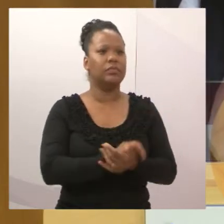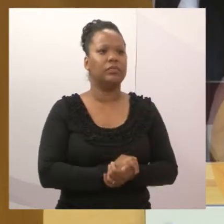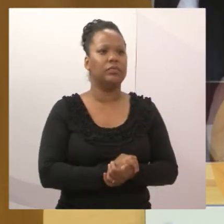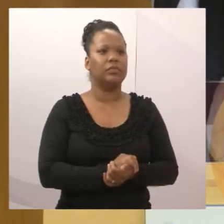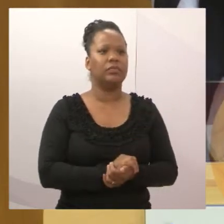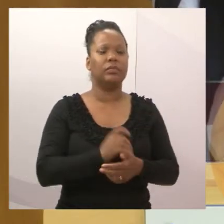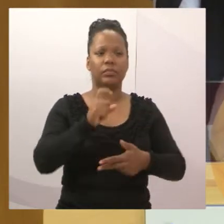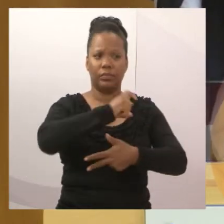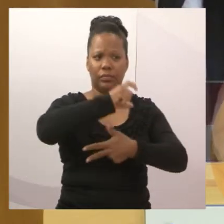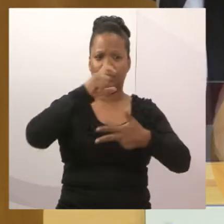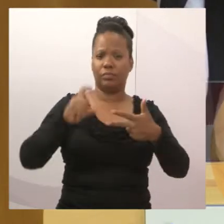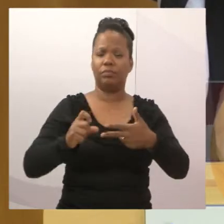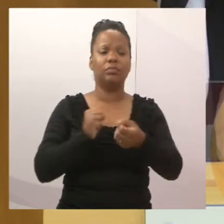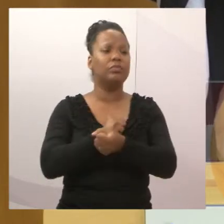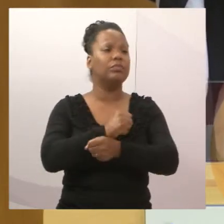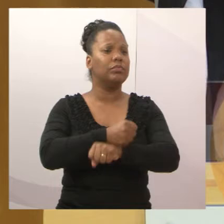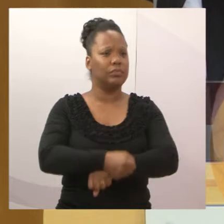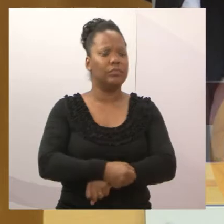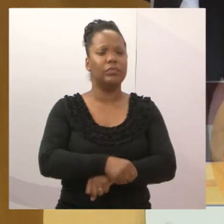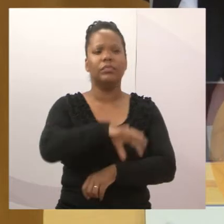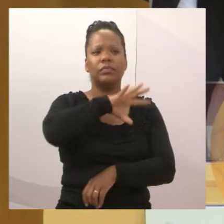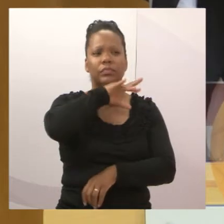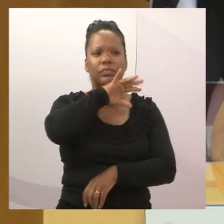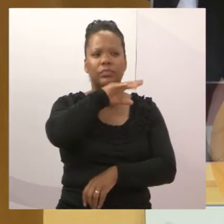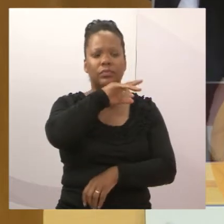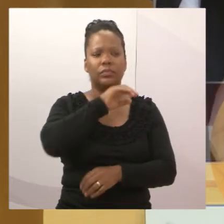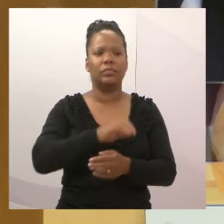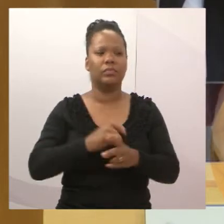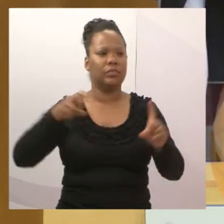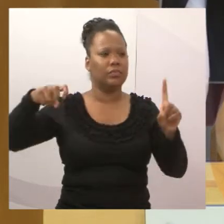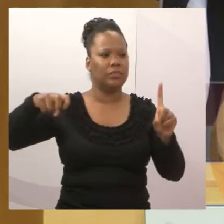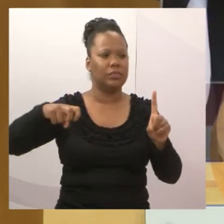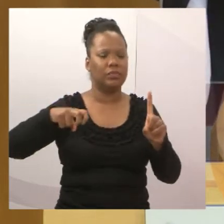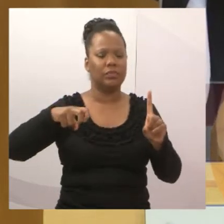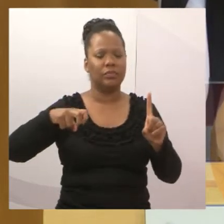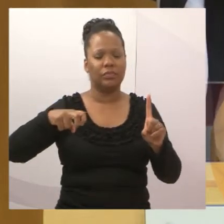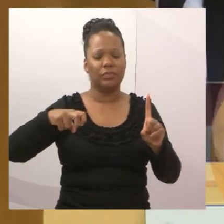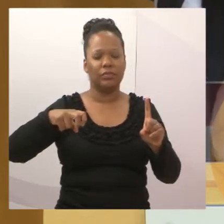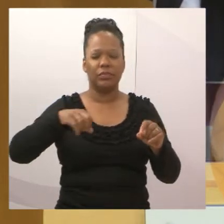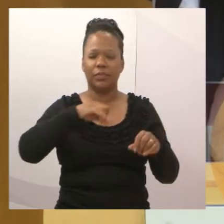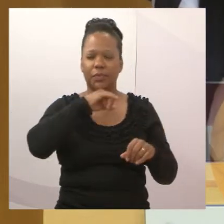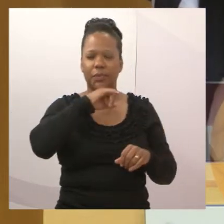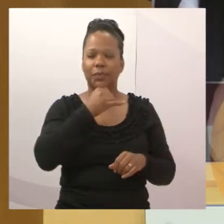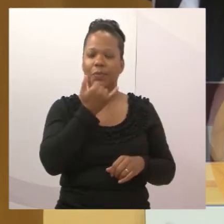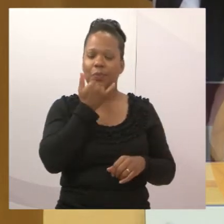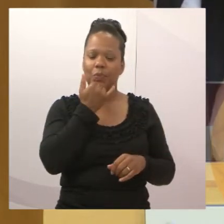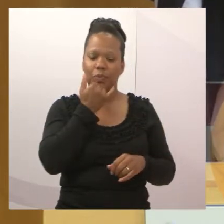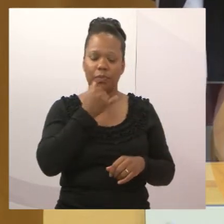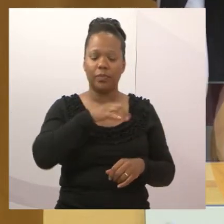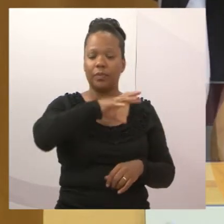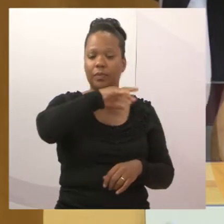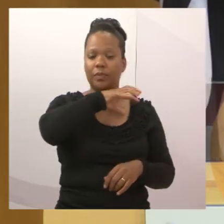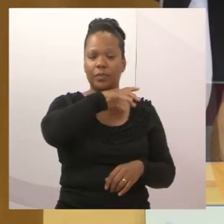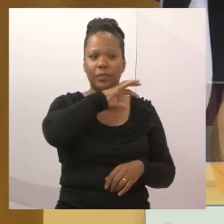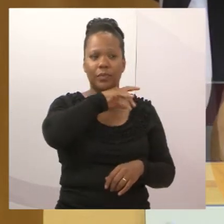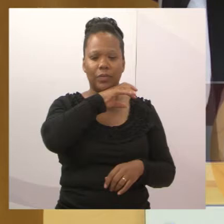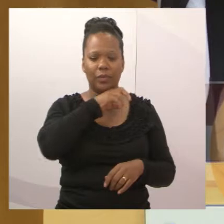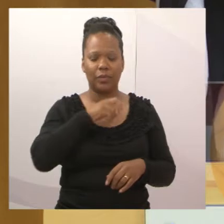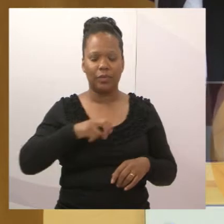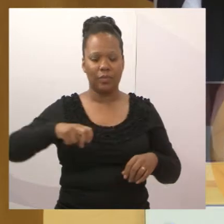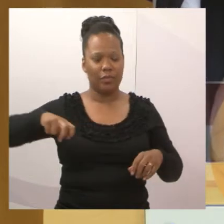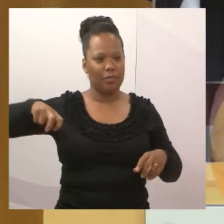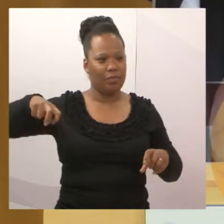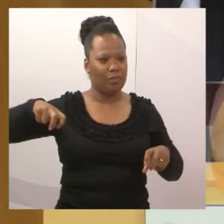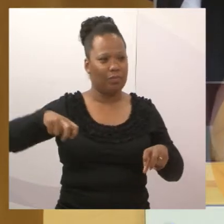o executivo ele teria a obrigação de recolher animais atropelados, cadela no cio, gata e cadela prenha, né,